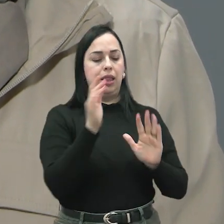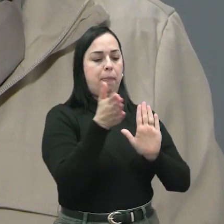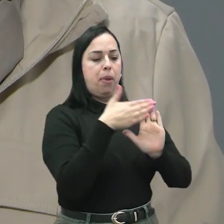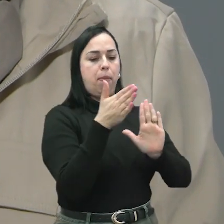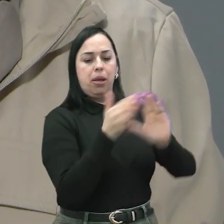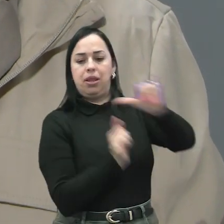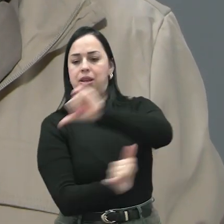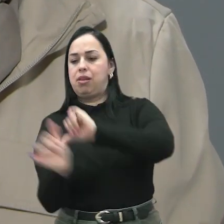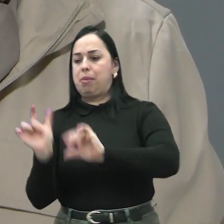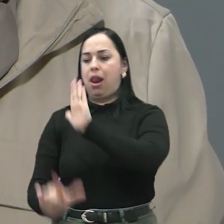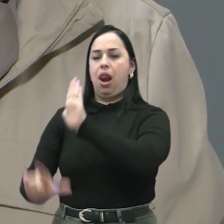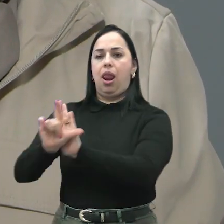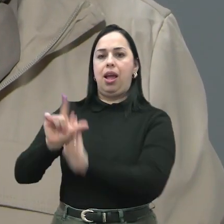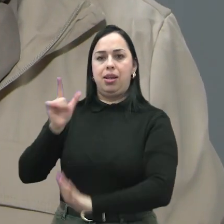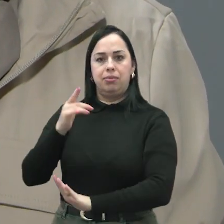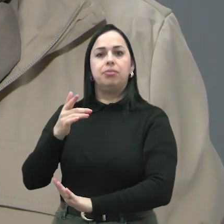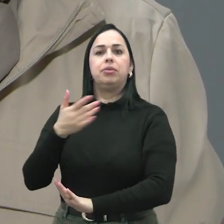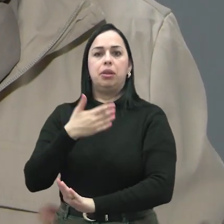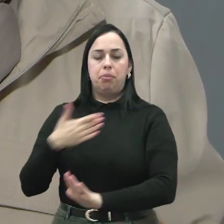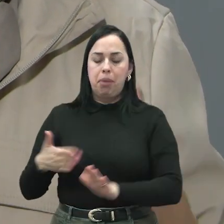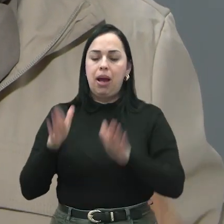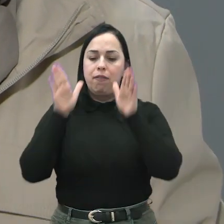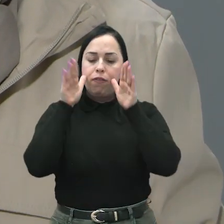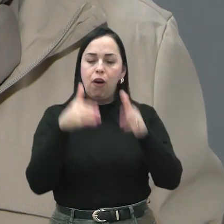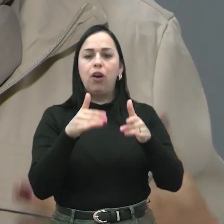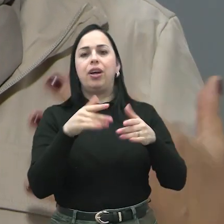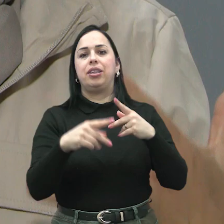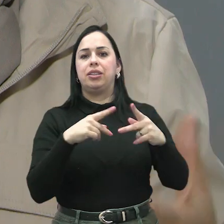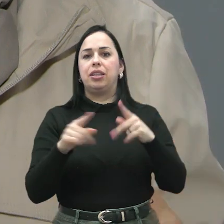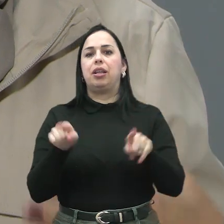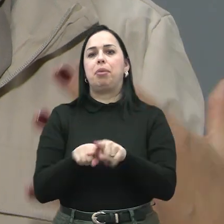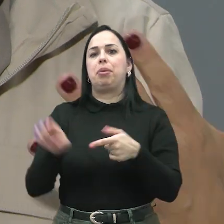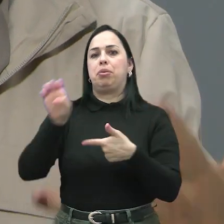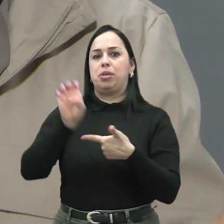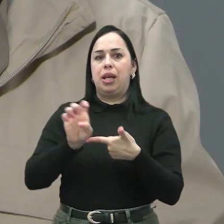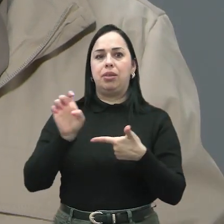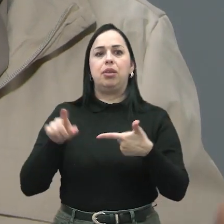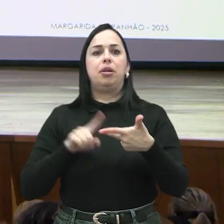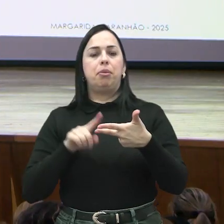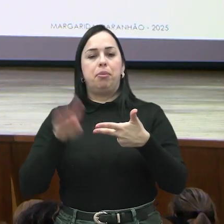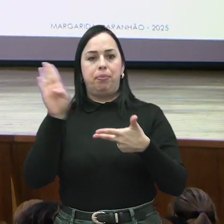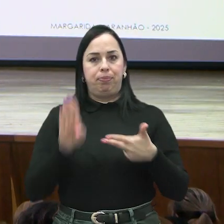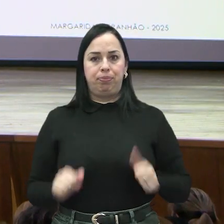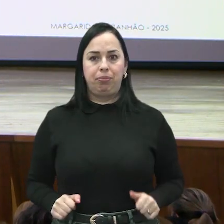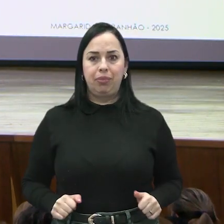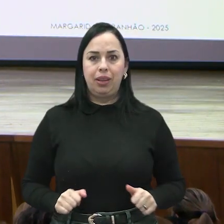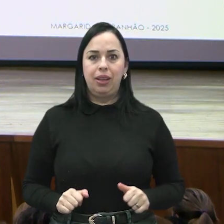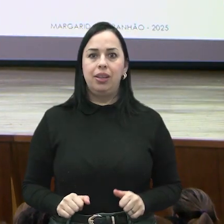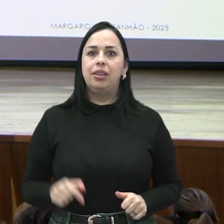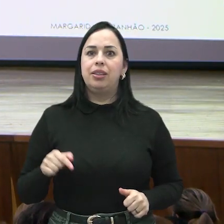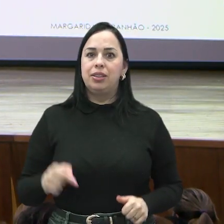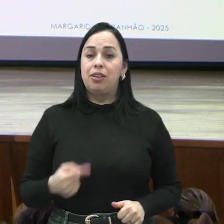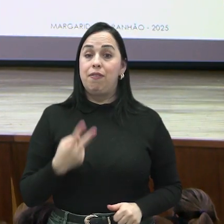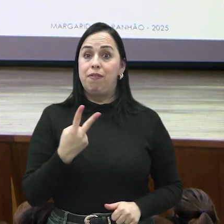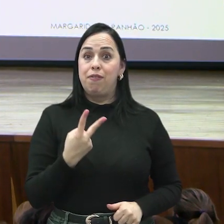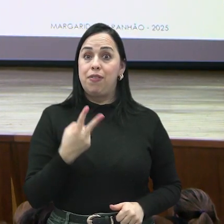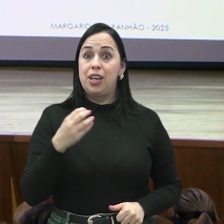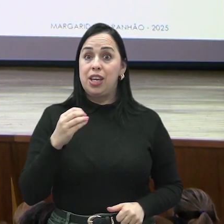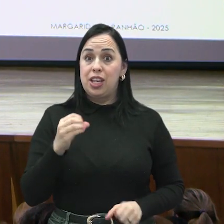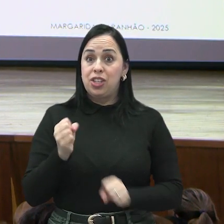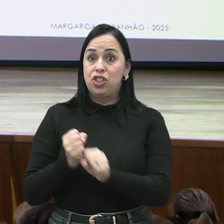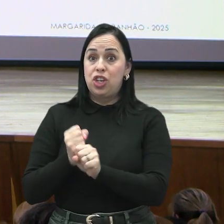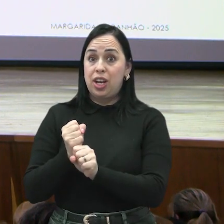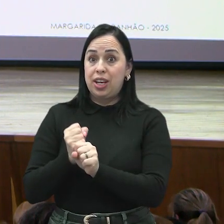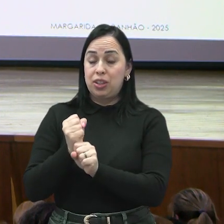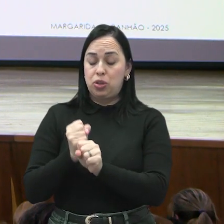cada proposta dessa em políticas públicas, né, para o nosso município, para o nosso estado e para o nosso Brasil. A edição marca a comemoração dos